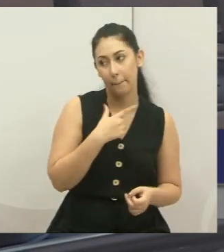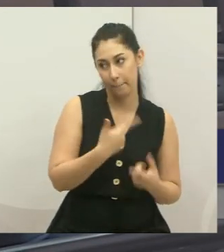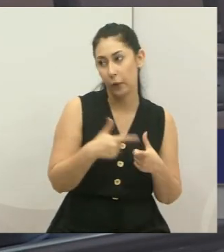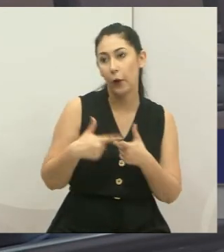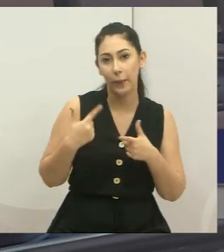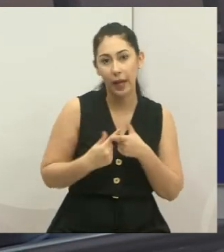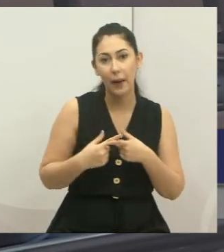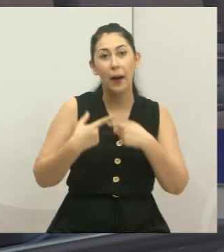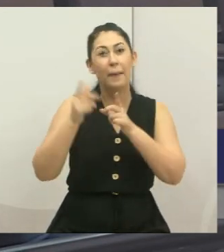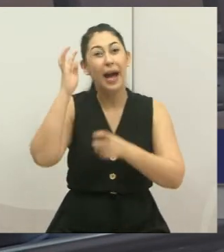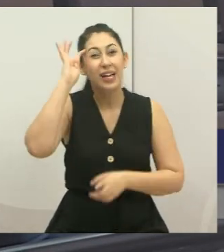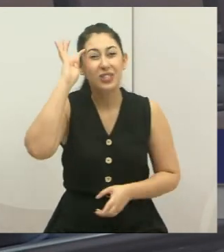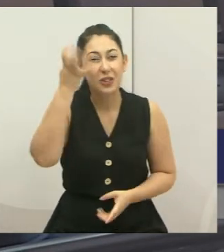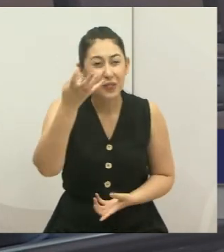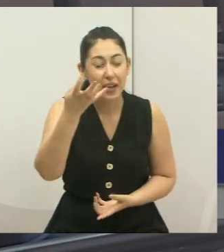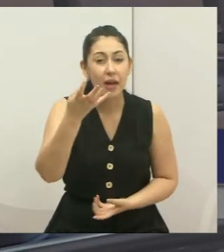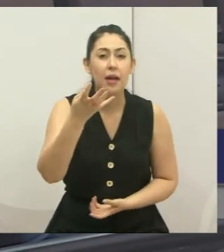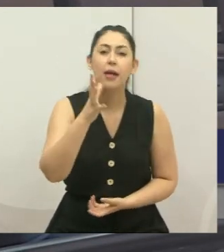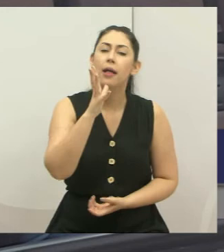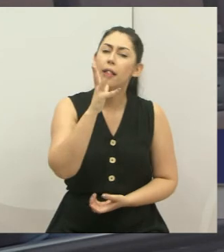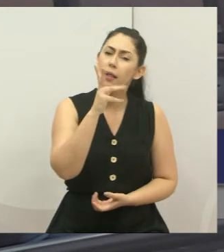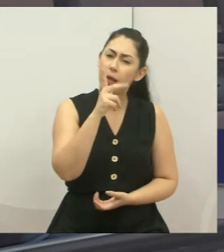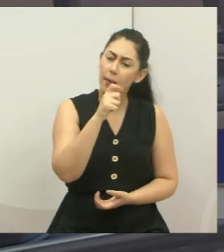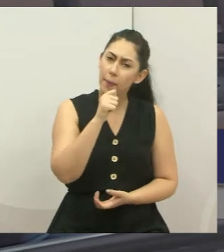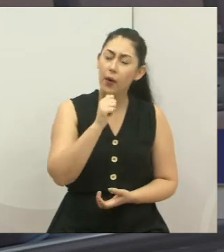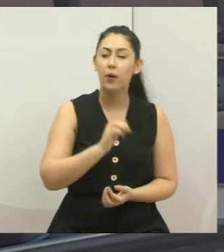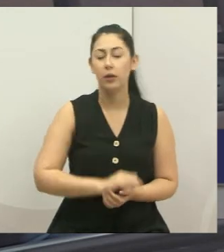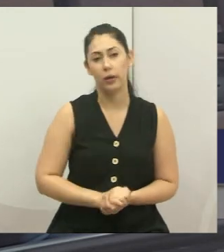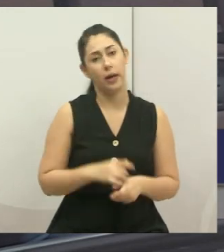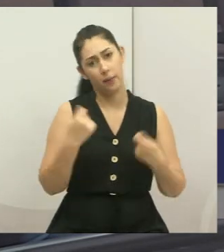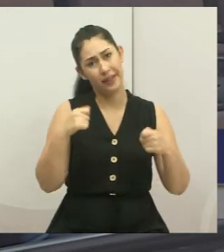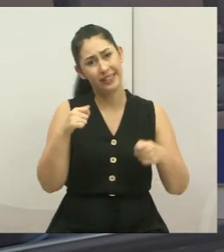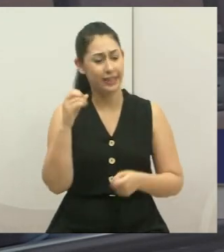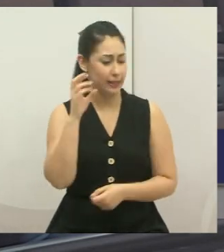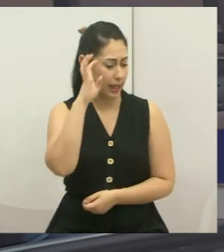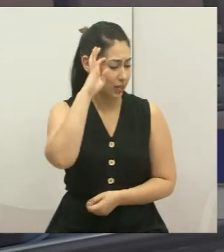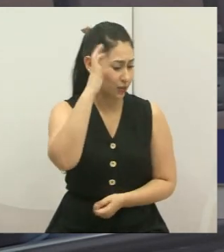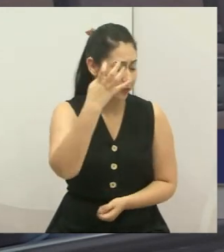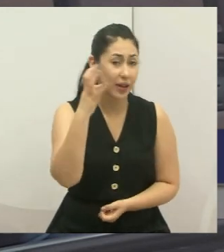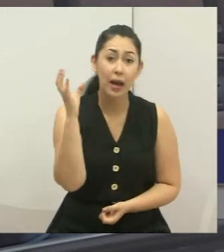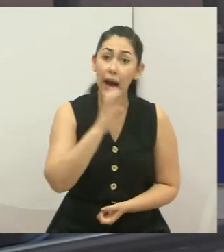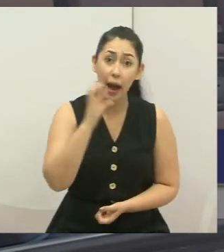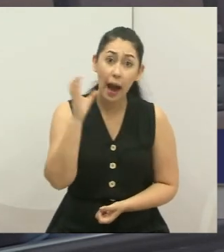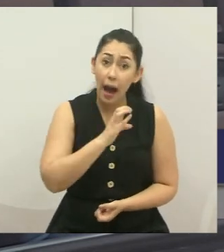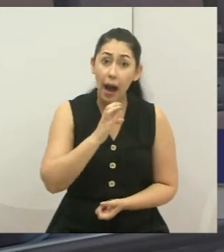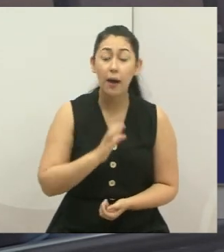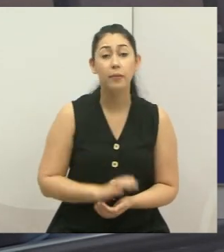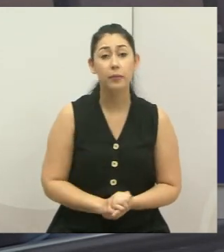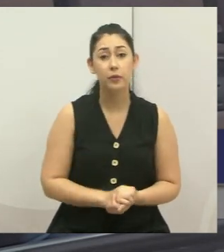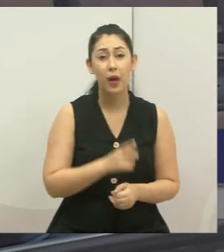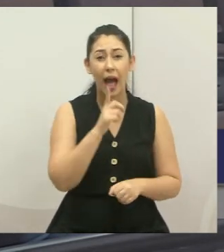viu onde é, eles poderiam pelo menos naquele instante dar uma solução ali, interromper o fornecimento ali, para que esse